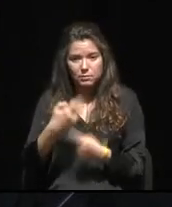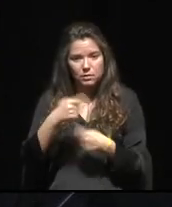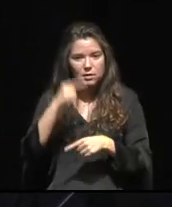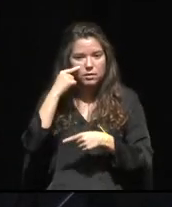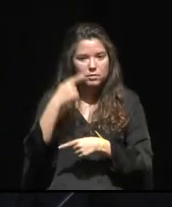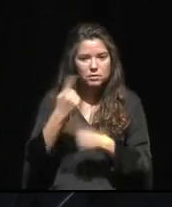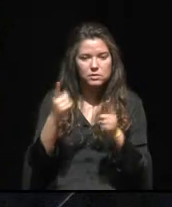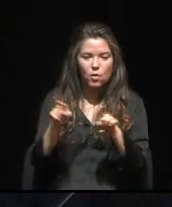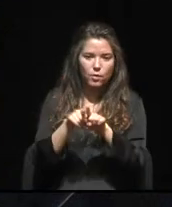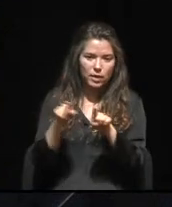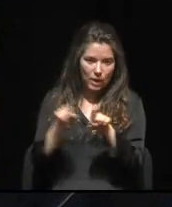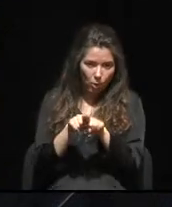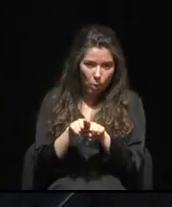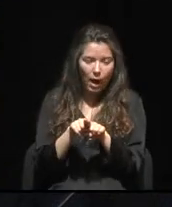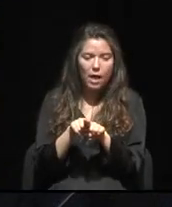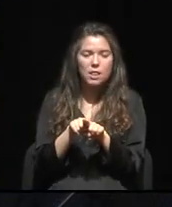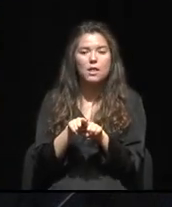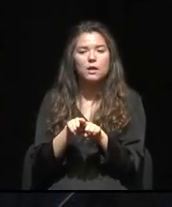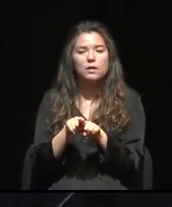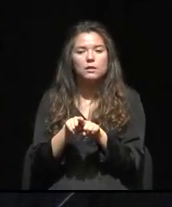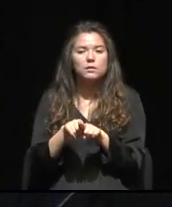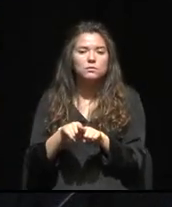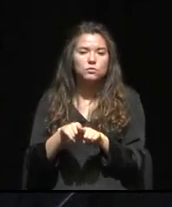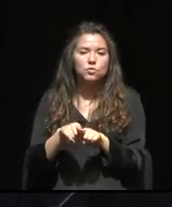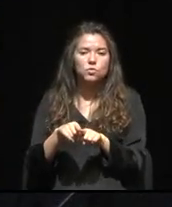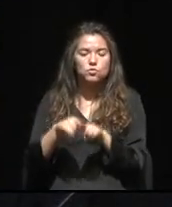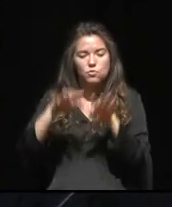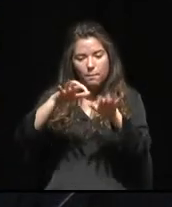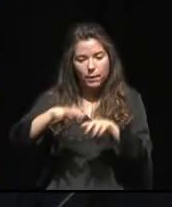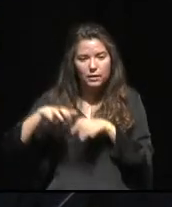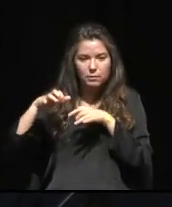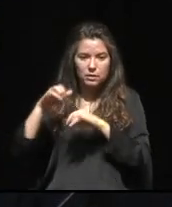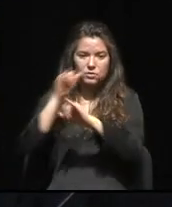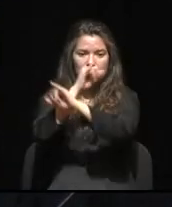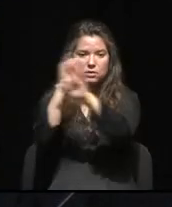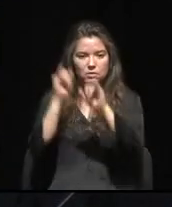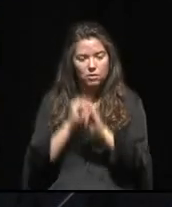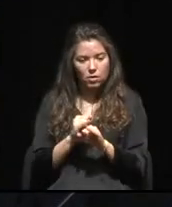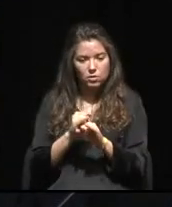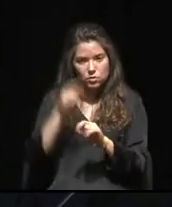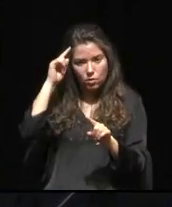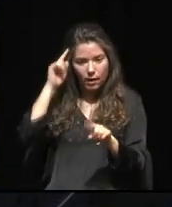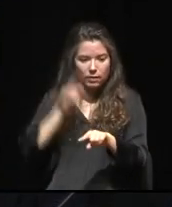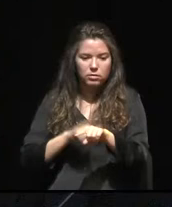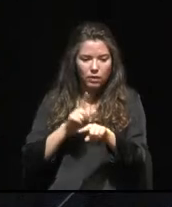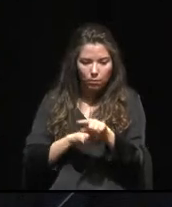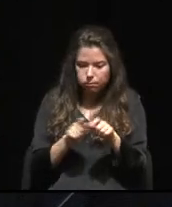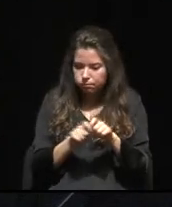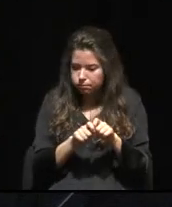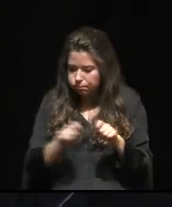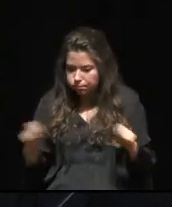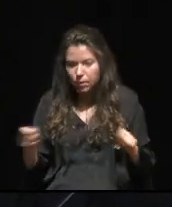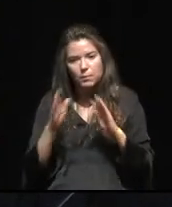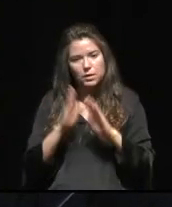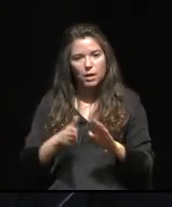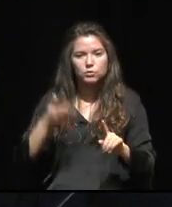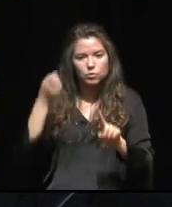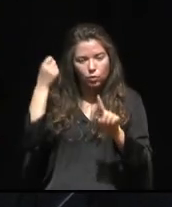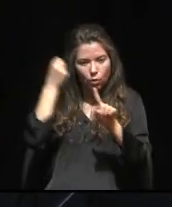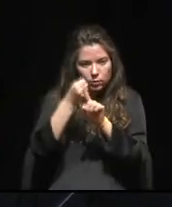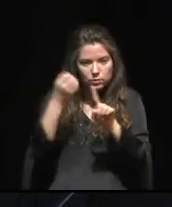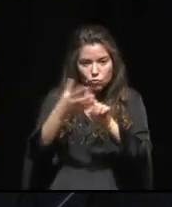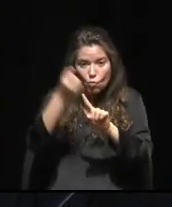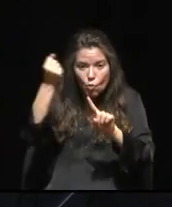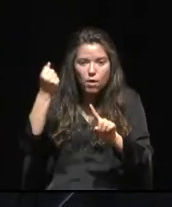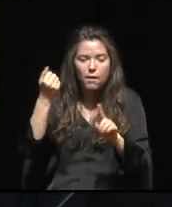representação que os homens nos parlamentos nacionais é demasiado tempo precisamos de atingir estes objetivos a muito mais curto prazo no momento